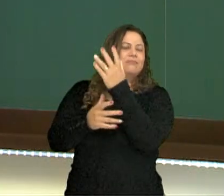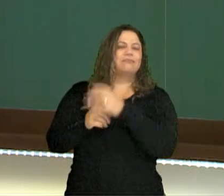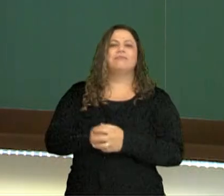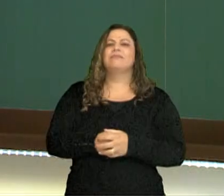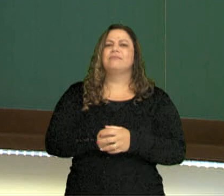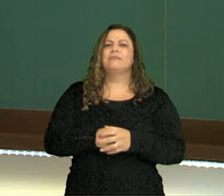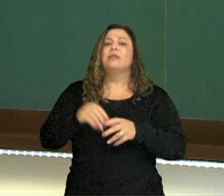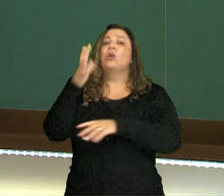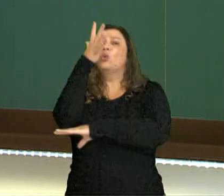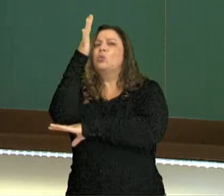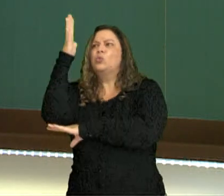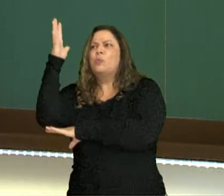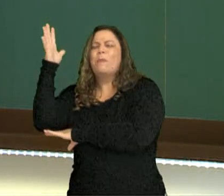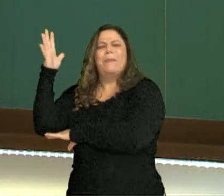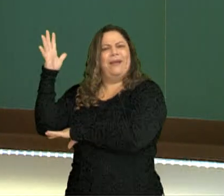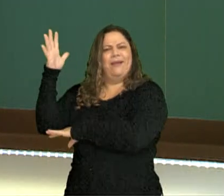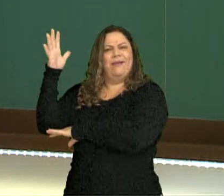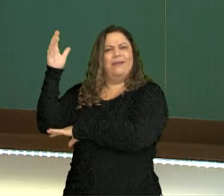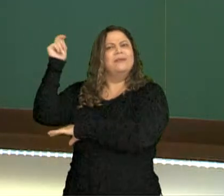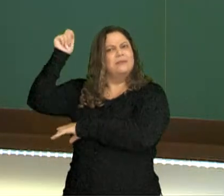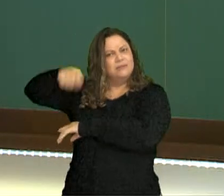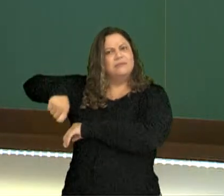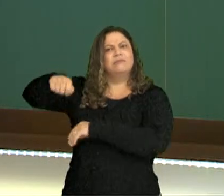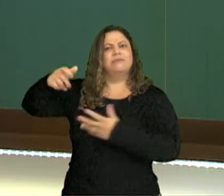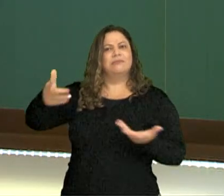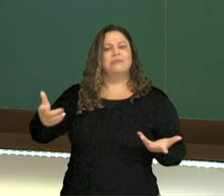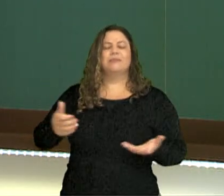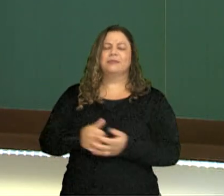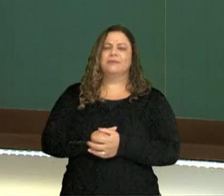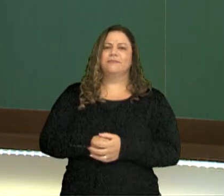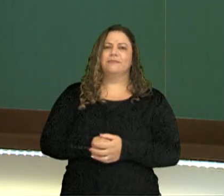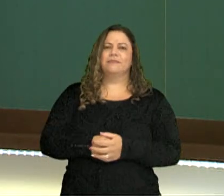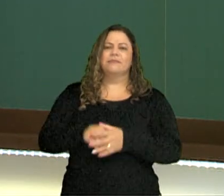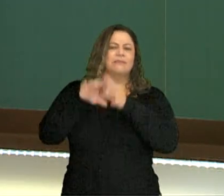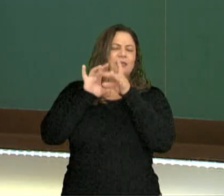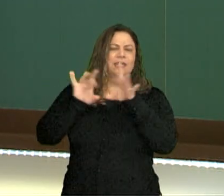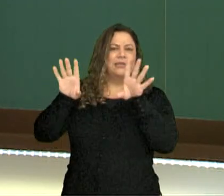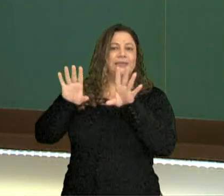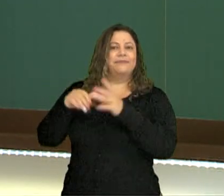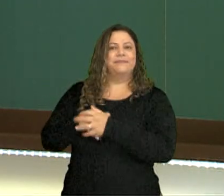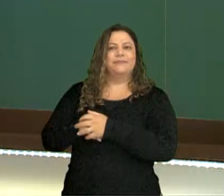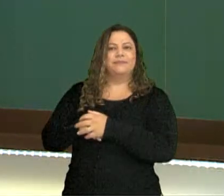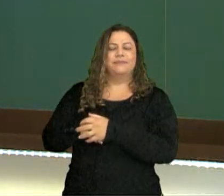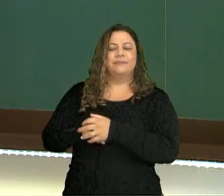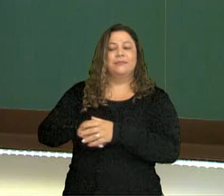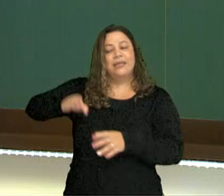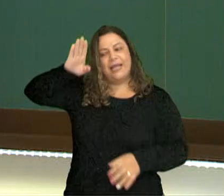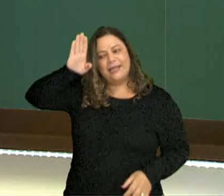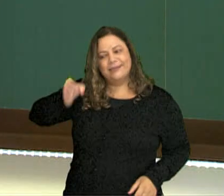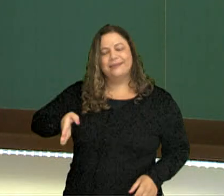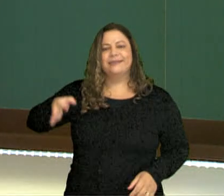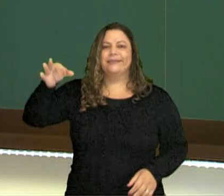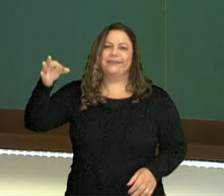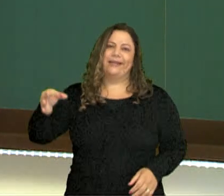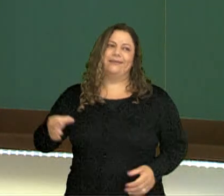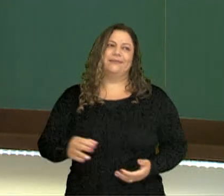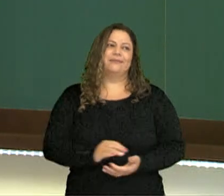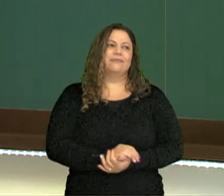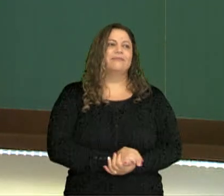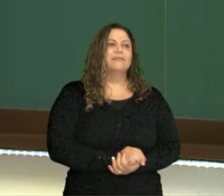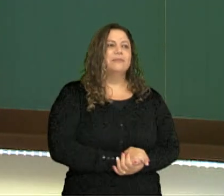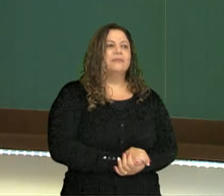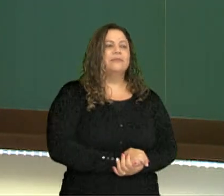meio do mato é no meio do mato mesmo. Então, literalmente significa exatamente.